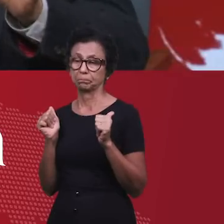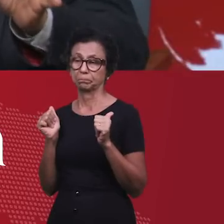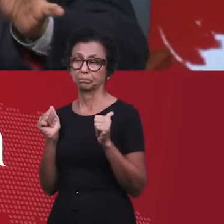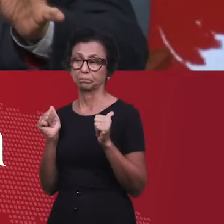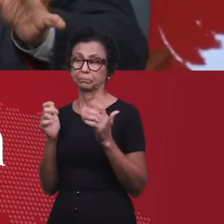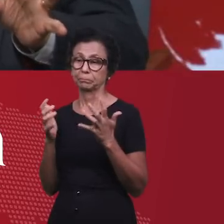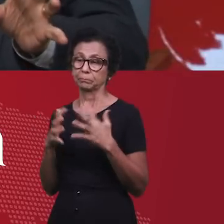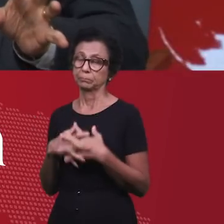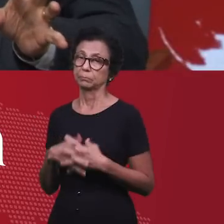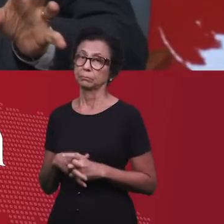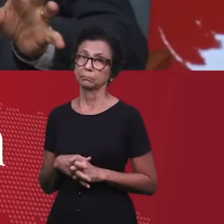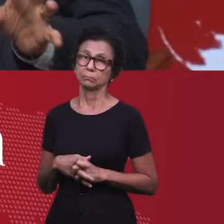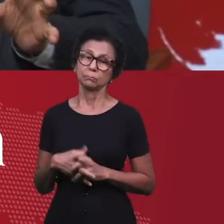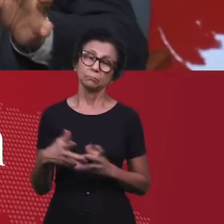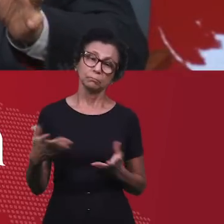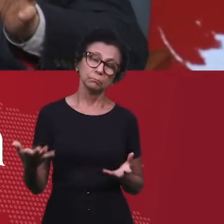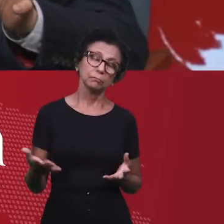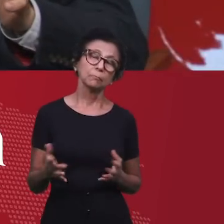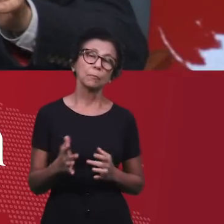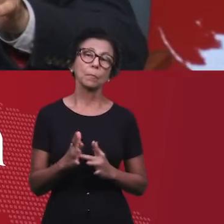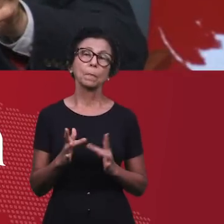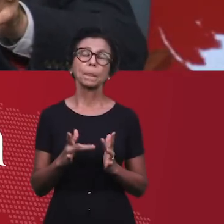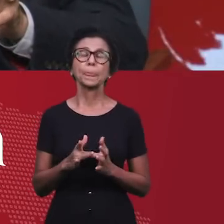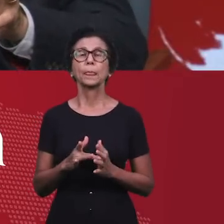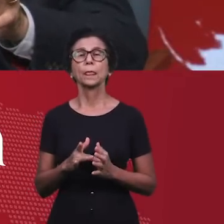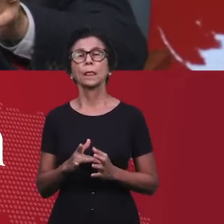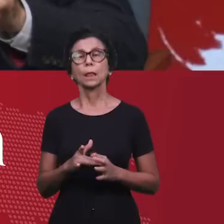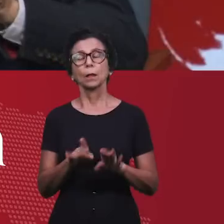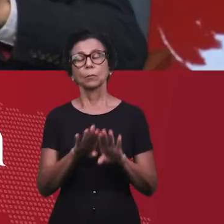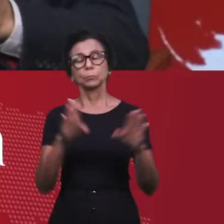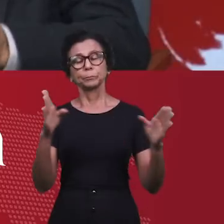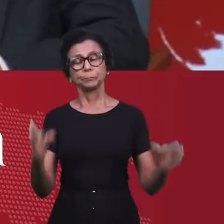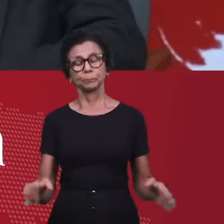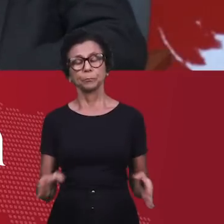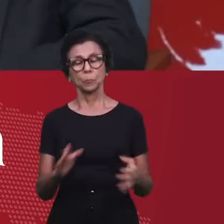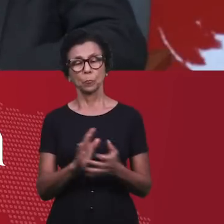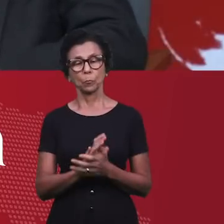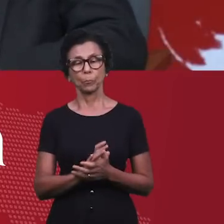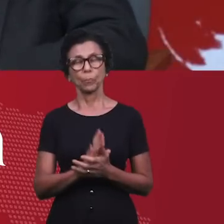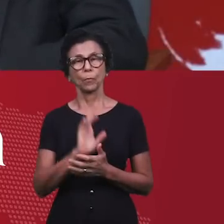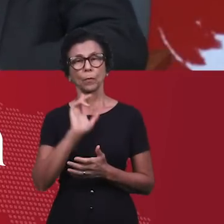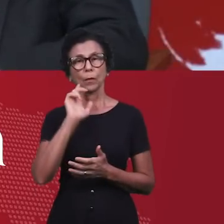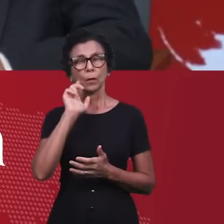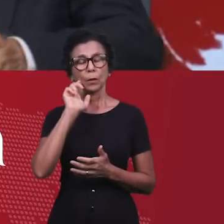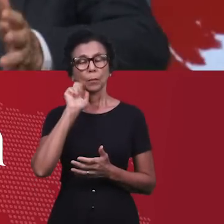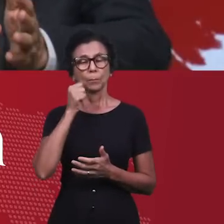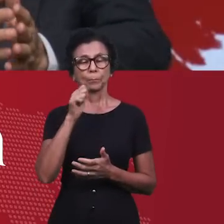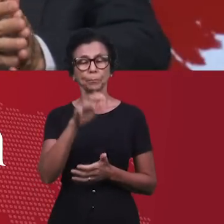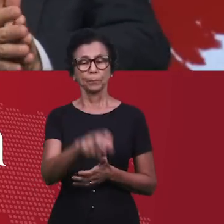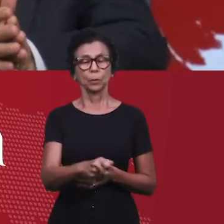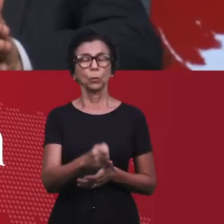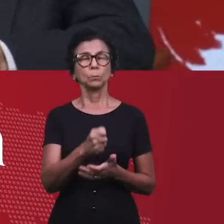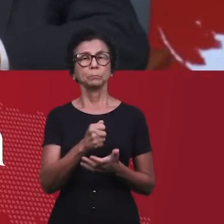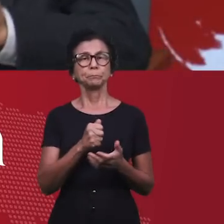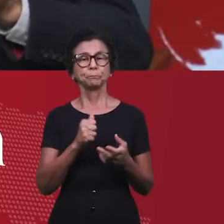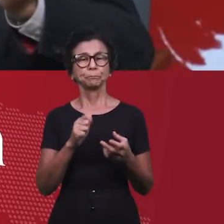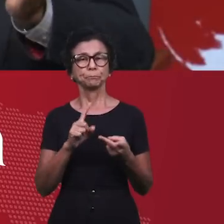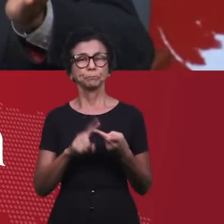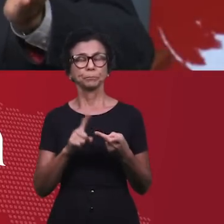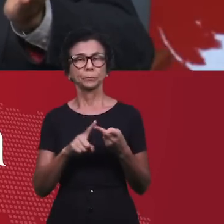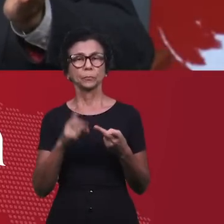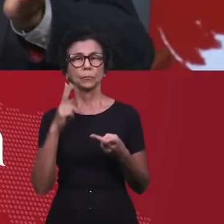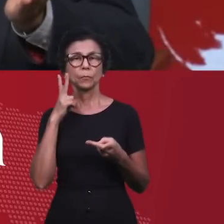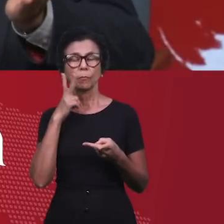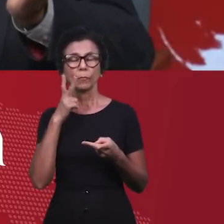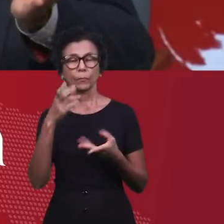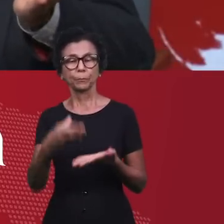Jesus toma o pão e pega o vinho. Mas a pergunta que